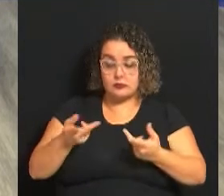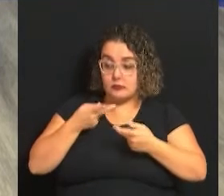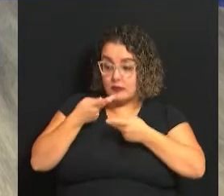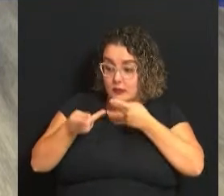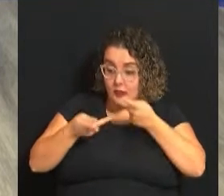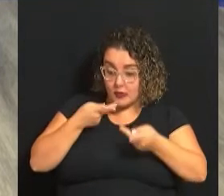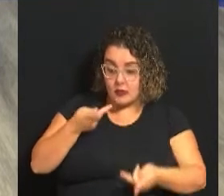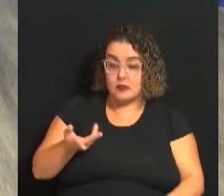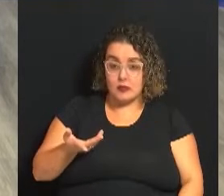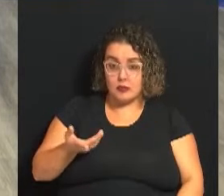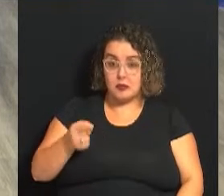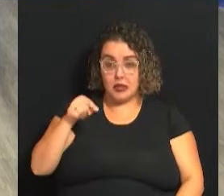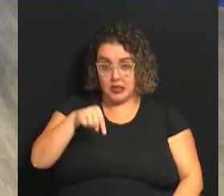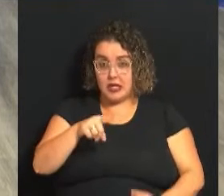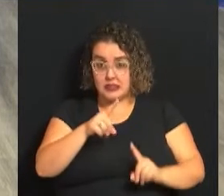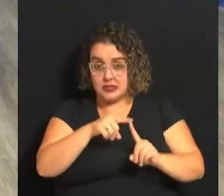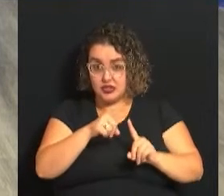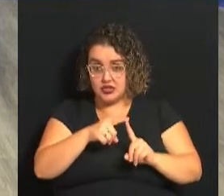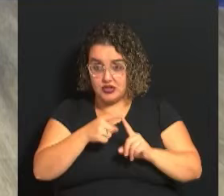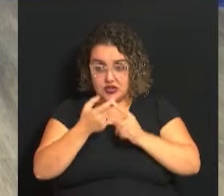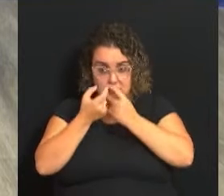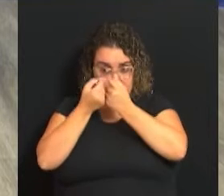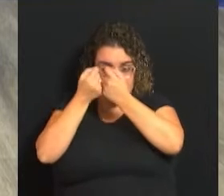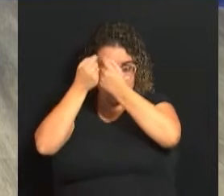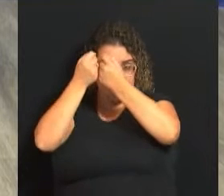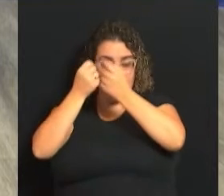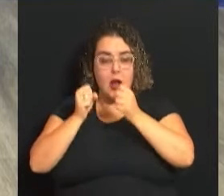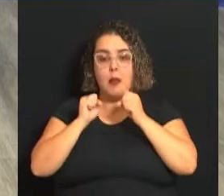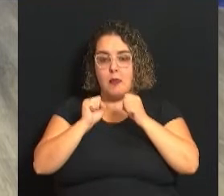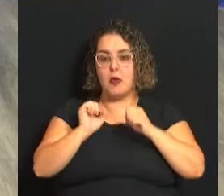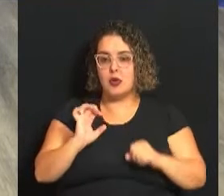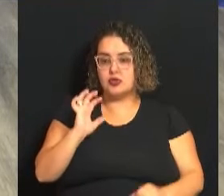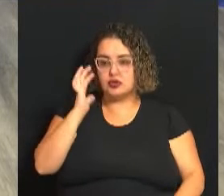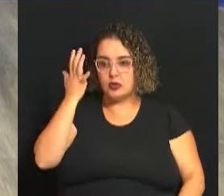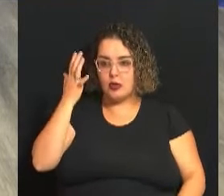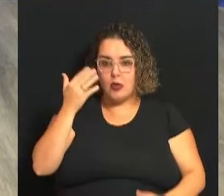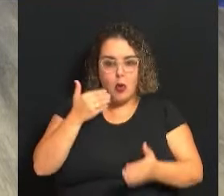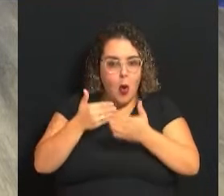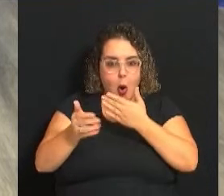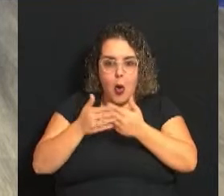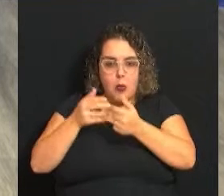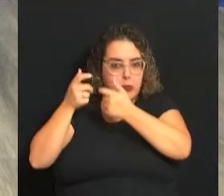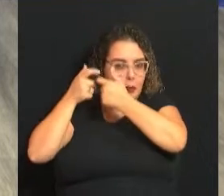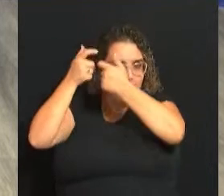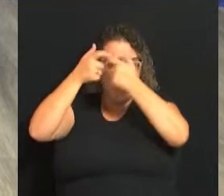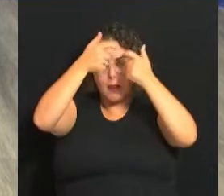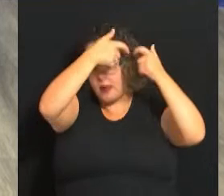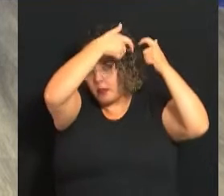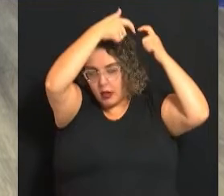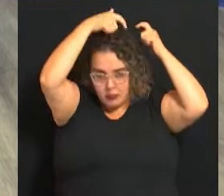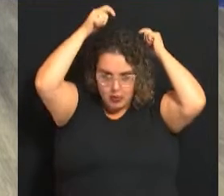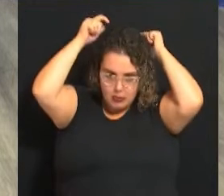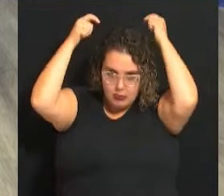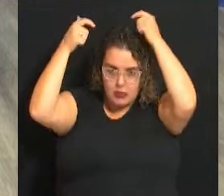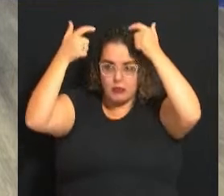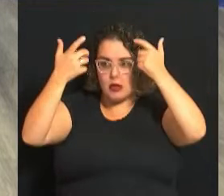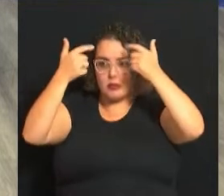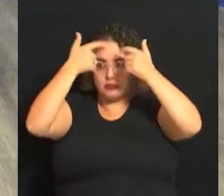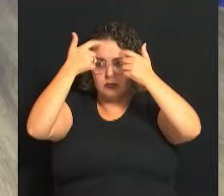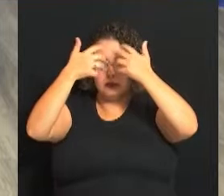resposta, esse tipo de tumor pode surgir em qualquer parte do cérebro da pessoa, então?